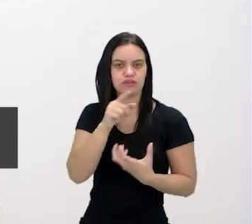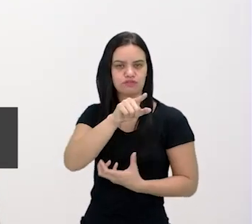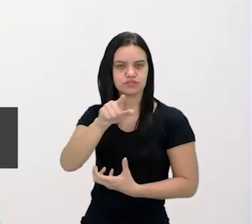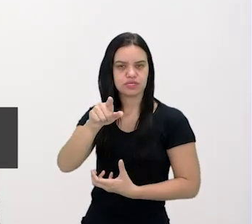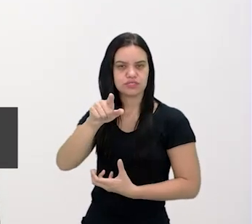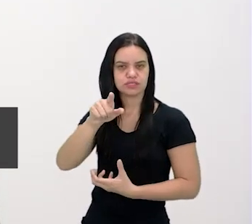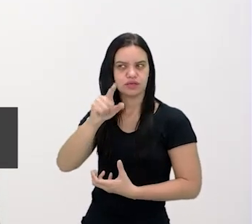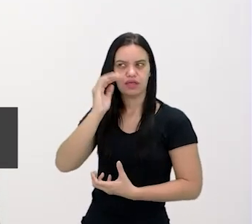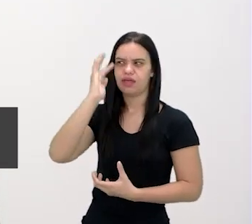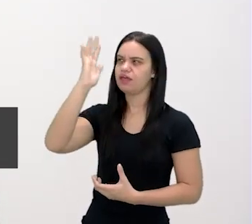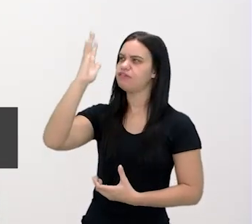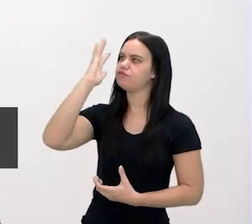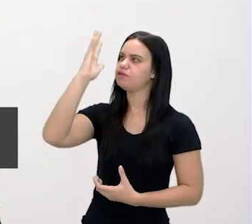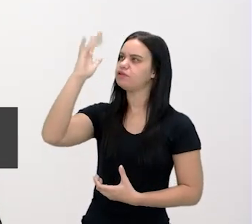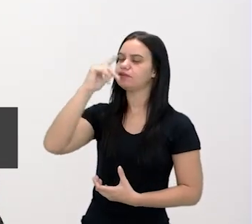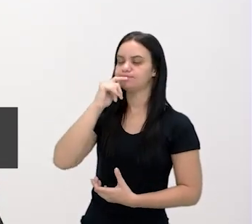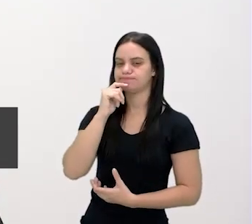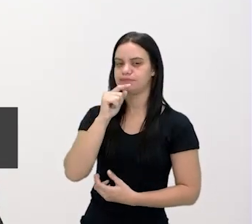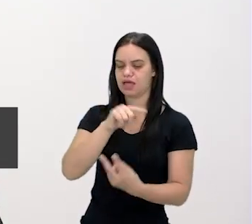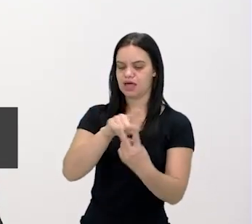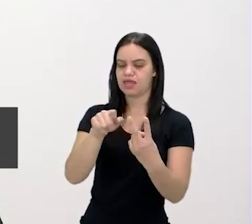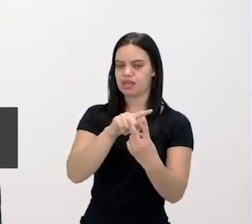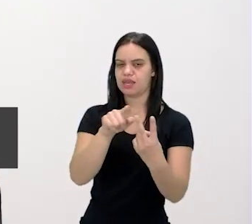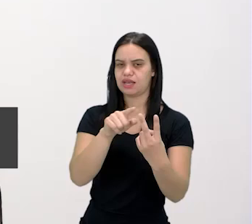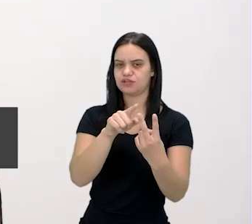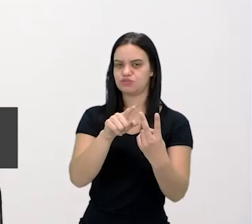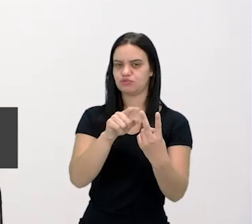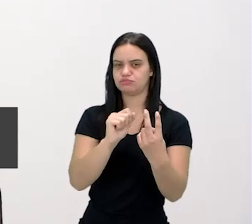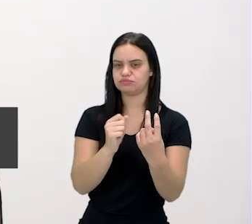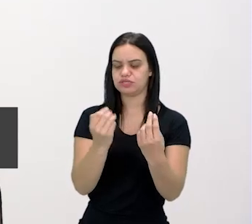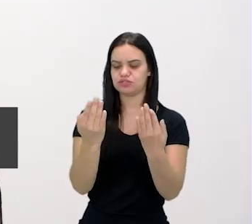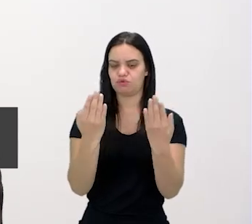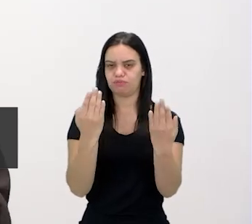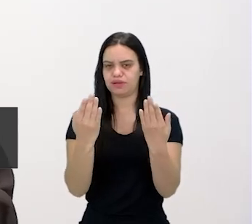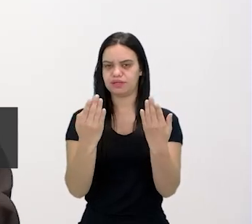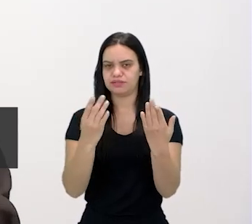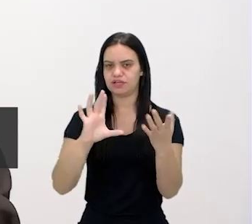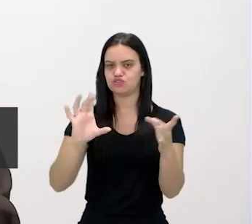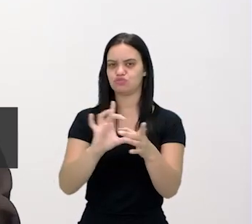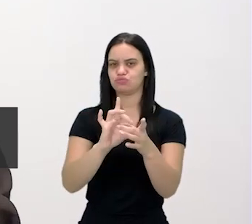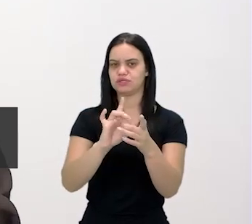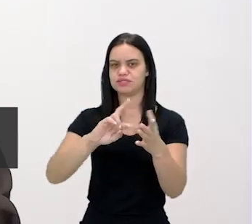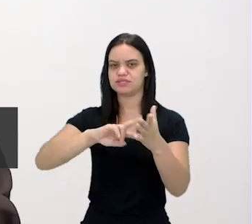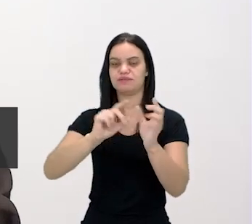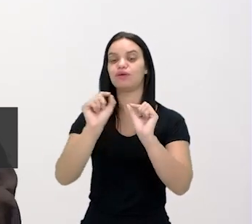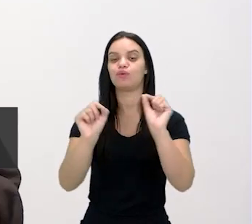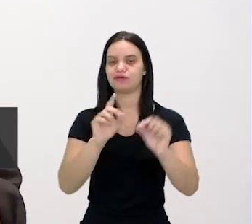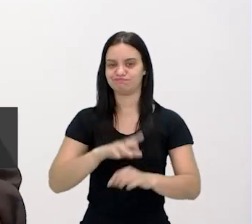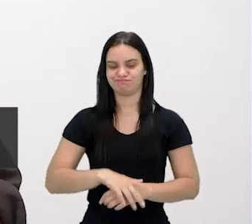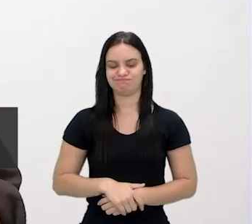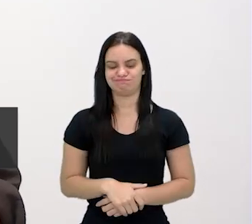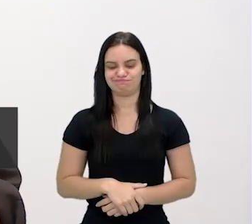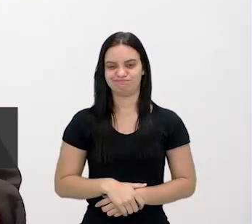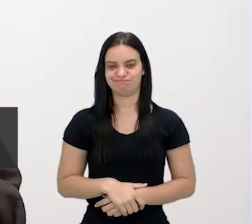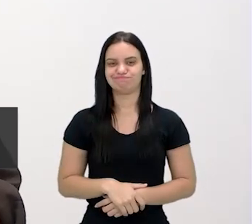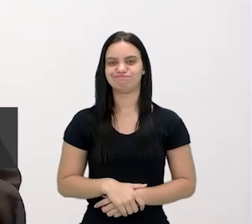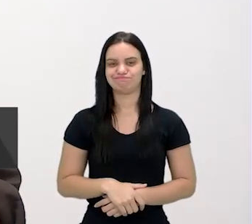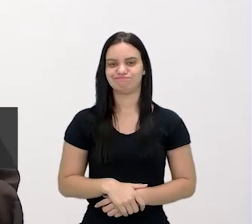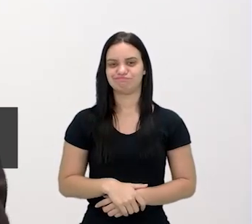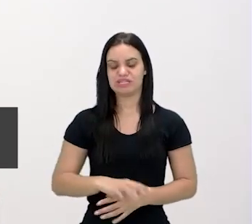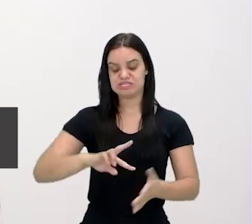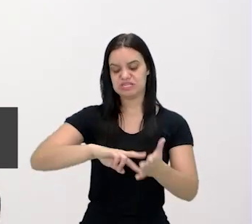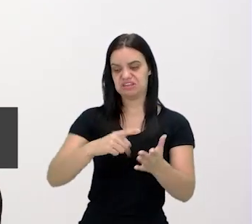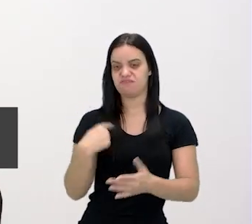vocês pensassem, tá, nessas 2 substâncias, elas juntas, o que vira? Vira um pouco de